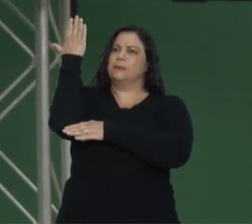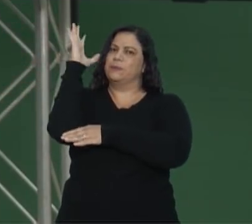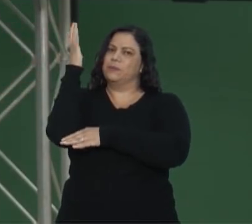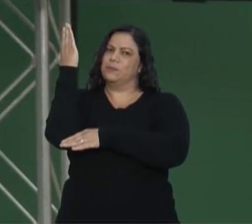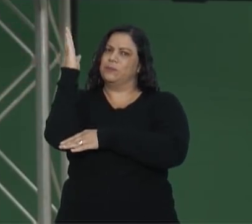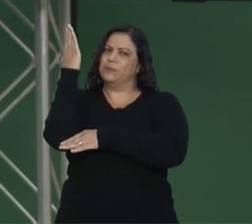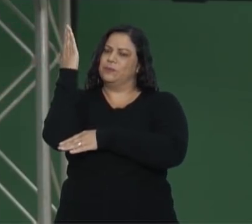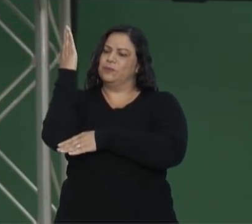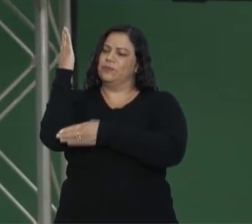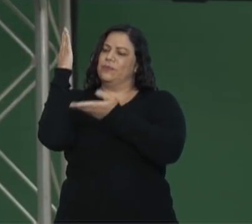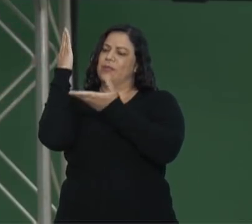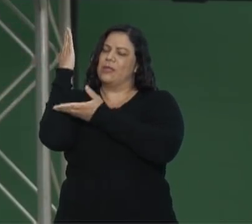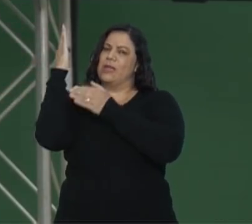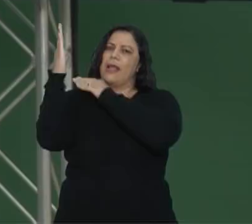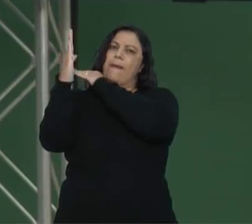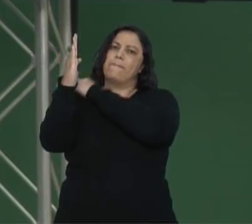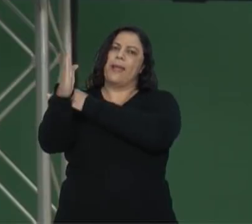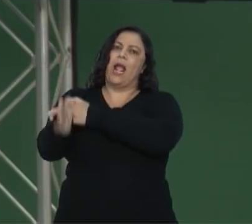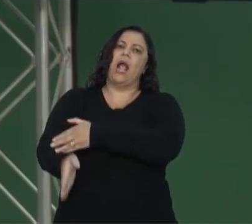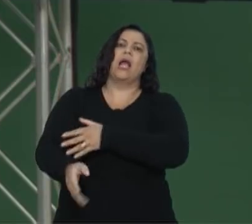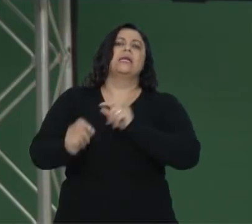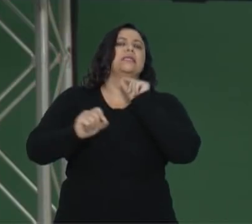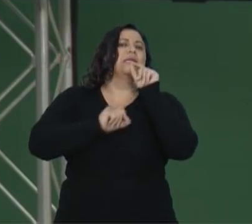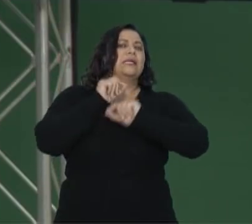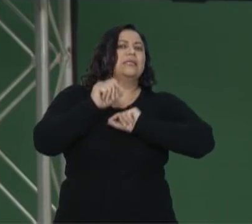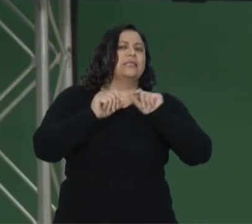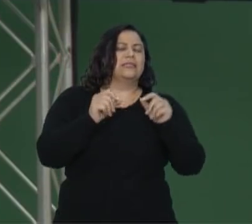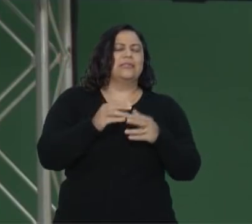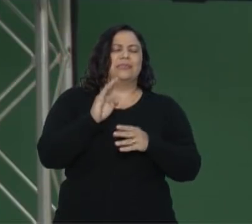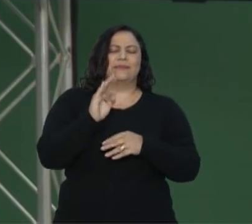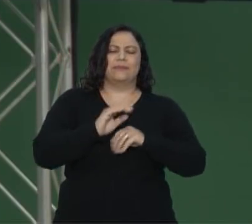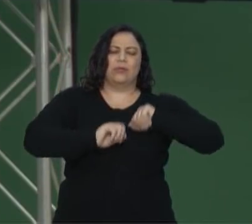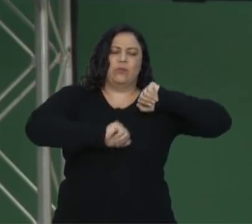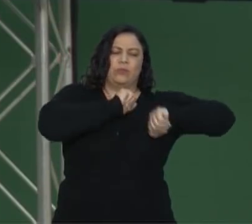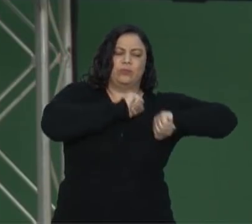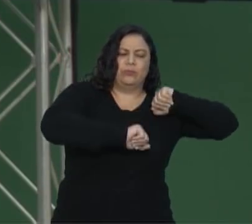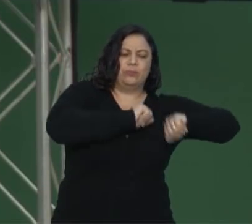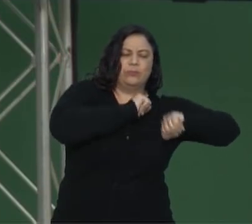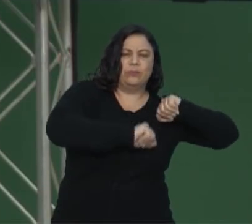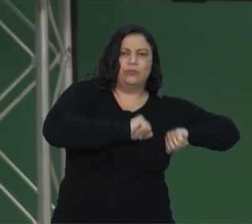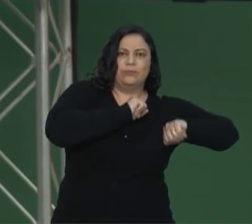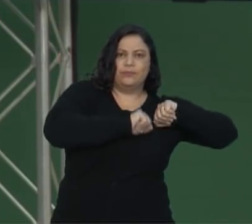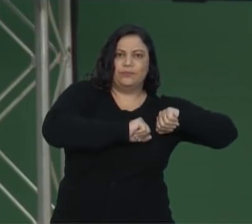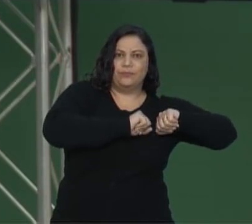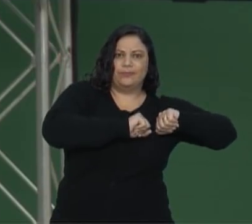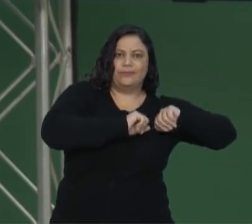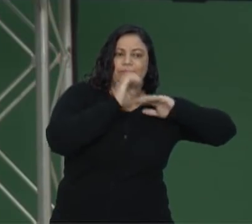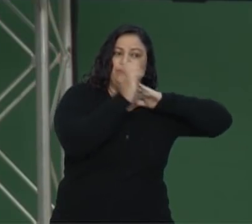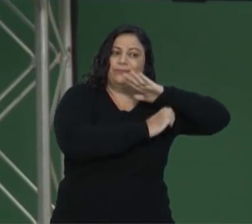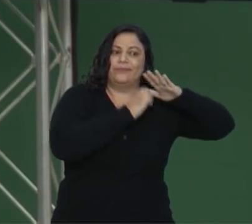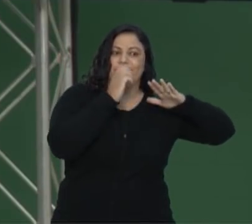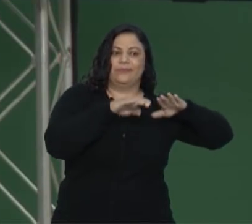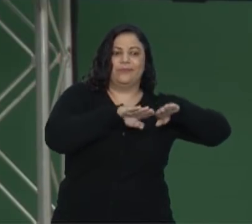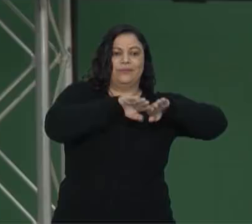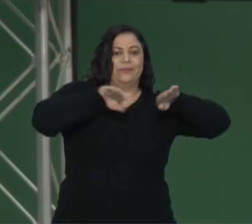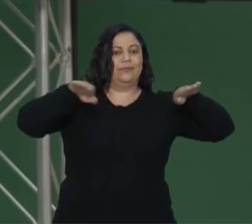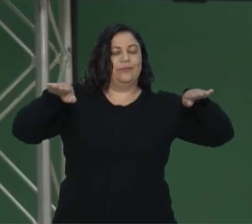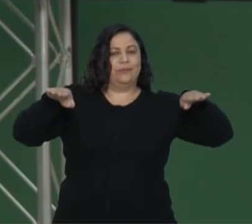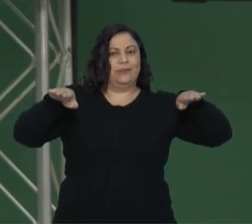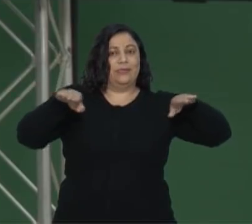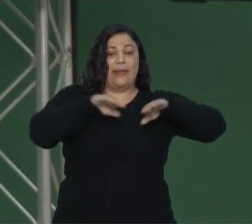lá para uma fábrica. Eles vão fazer chapas de madeira, lâminas de madeira, e eu posso fazer